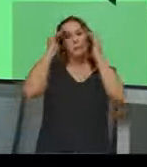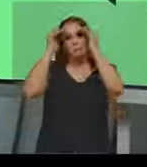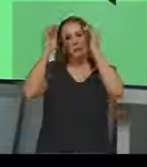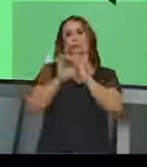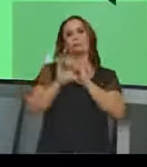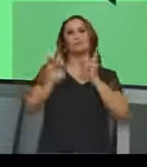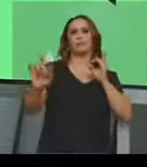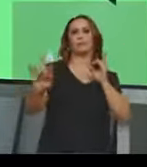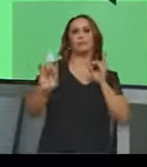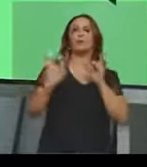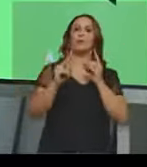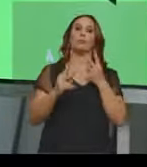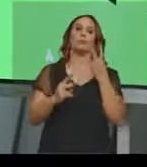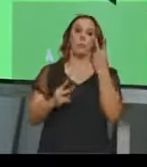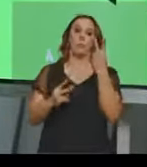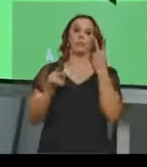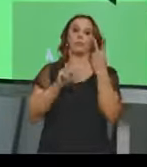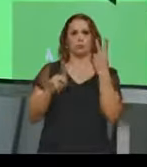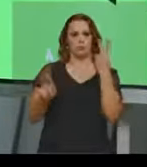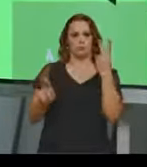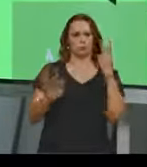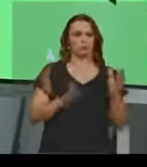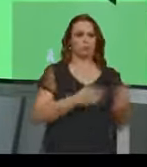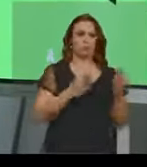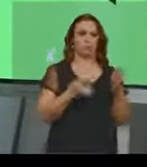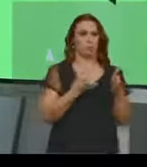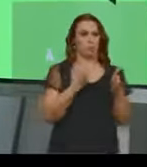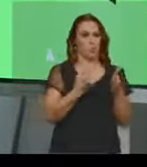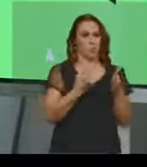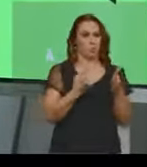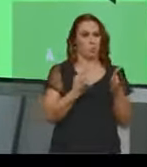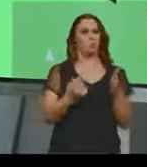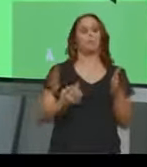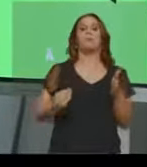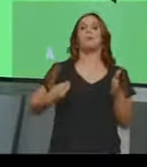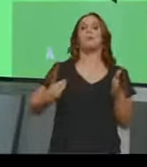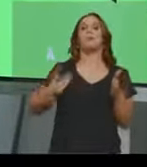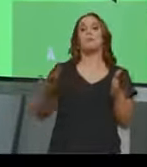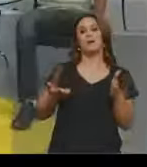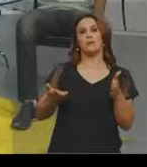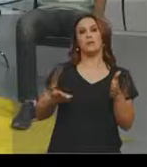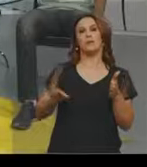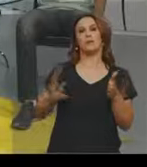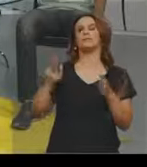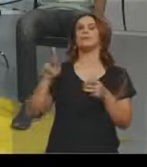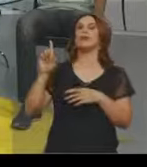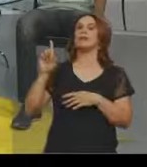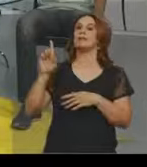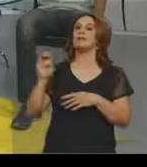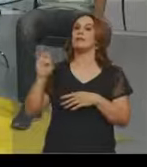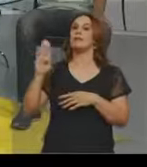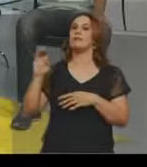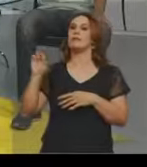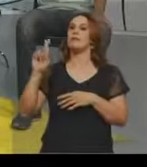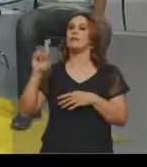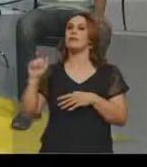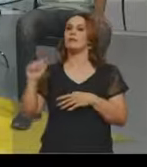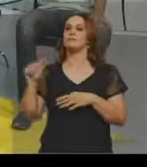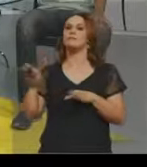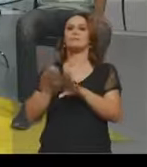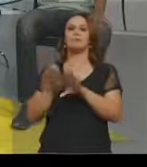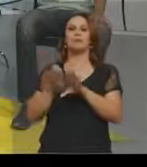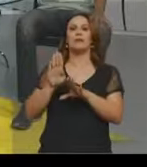bloco. Por isso, estão aqui comigo, nesse primeiro bloco, para responder às suas perguntas, a professora Débora de Mendonça e o professor Bruno